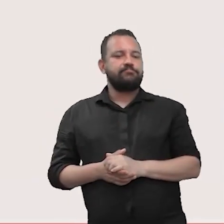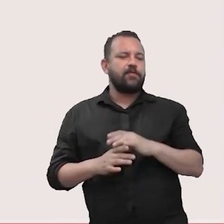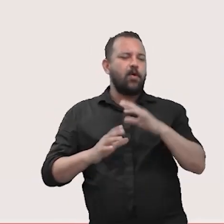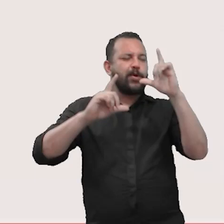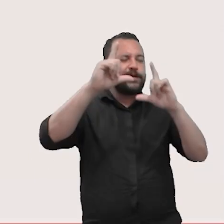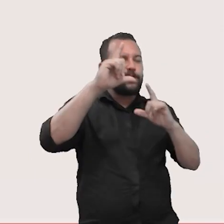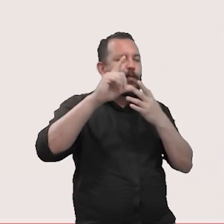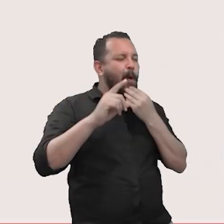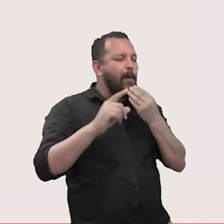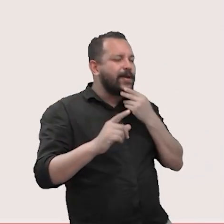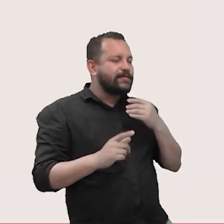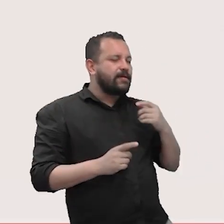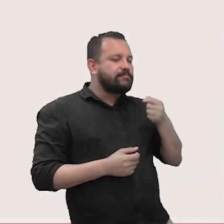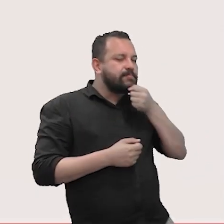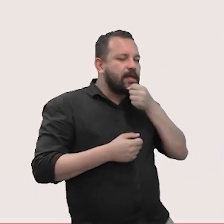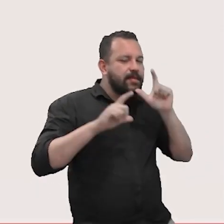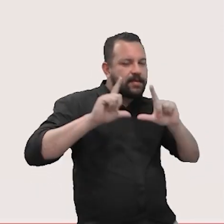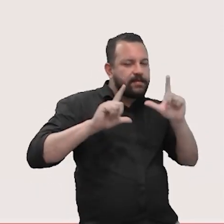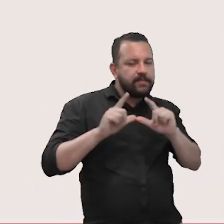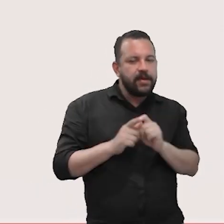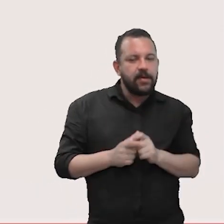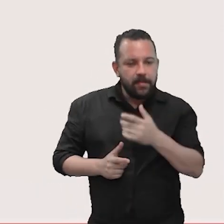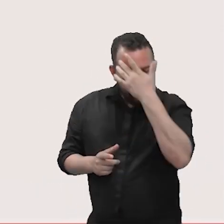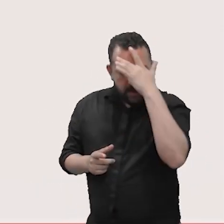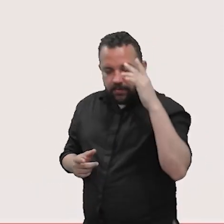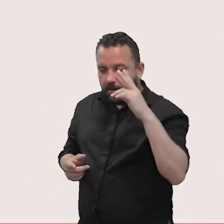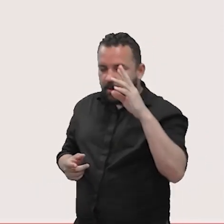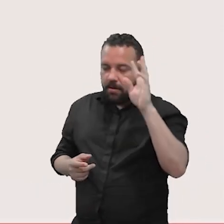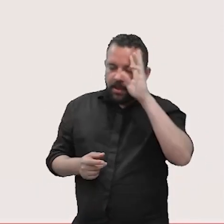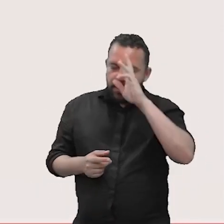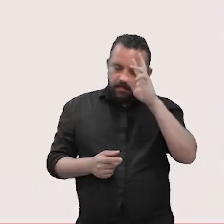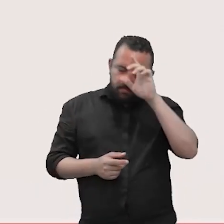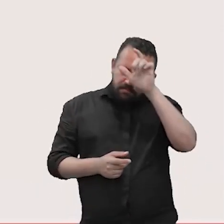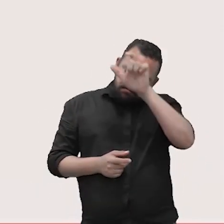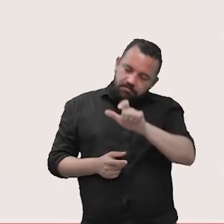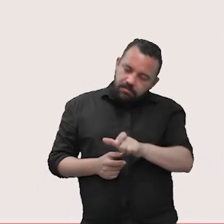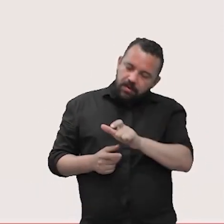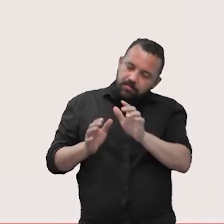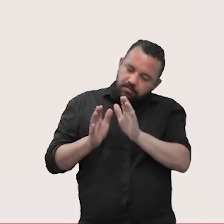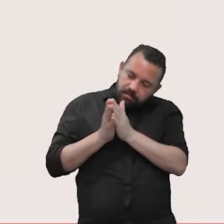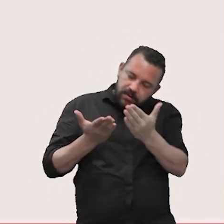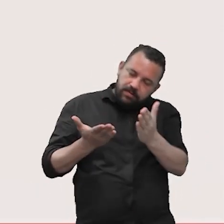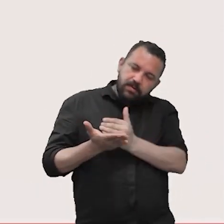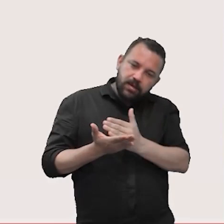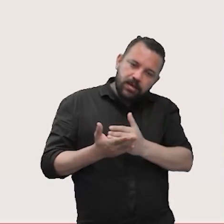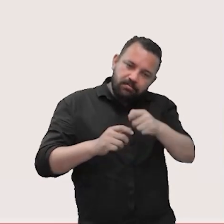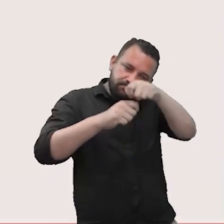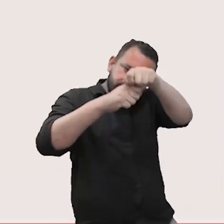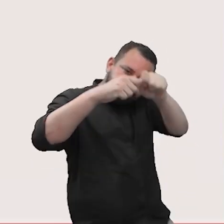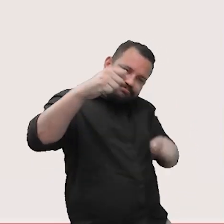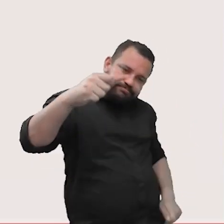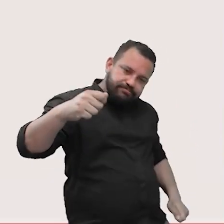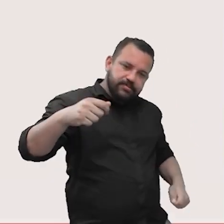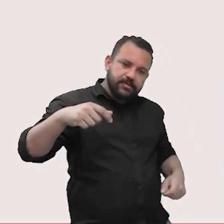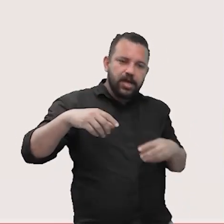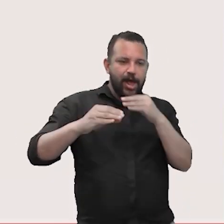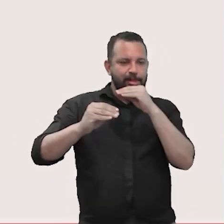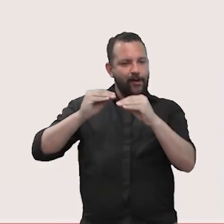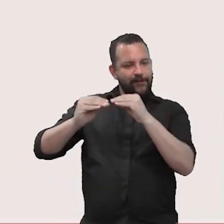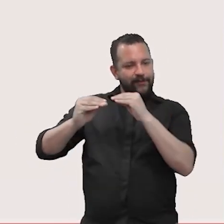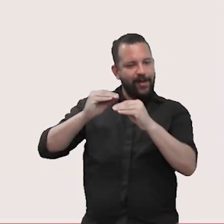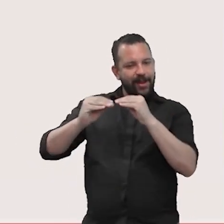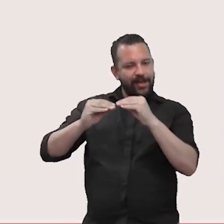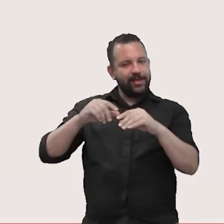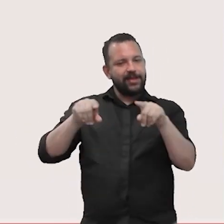TV, personagem do meu livro de memórias, que um dia rasguei do meu cartaz. entre todas as novelas e